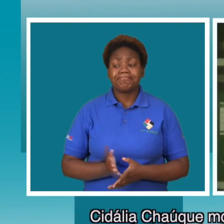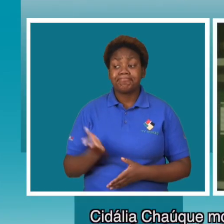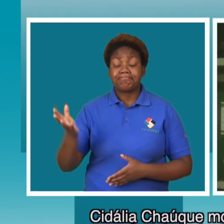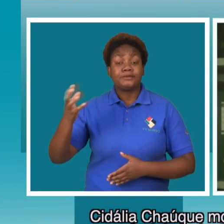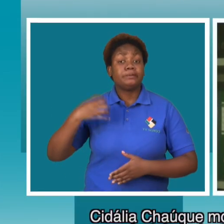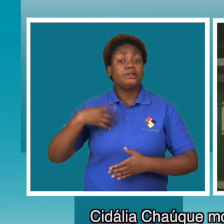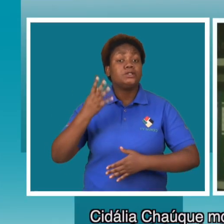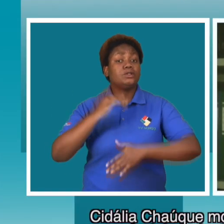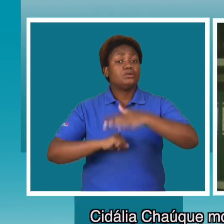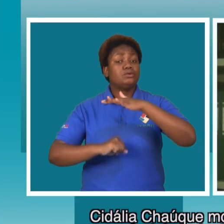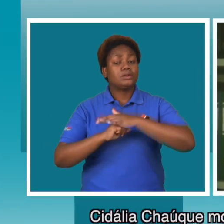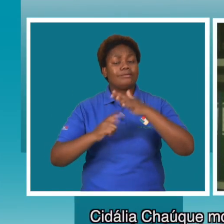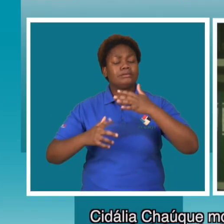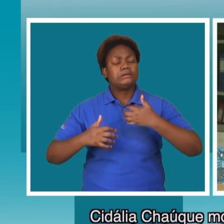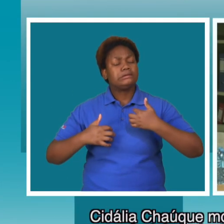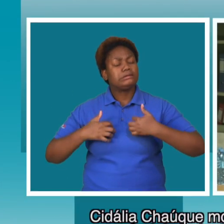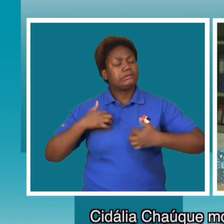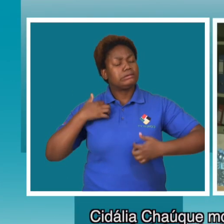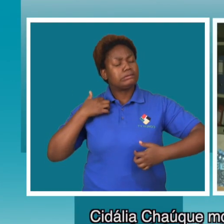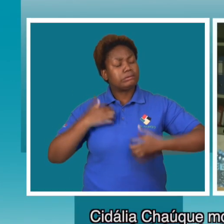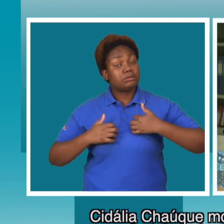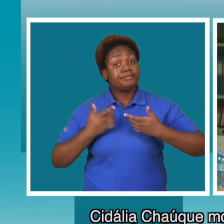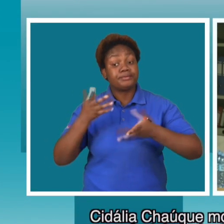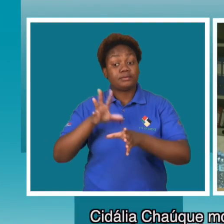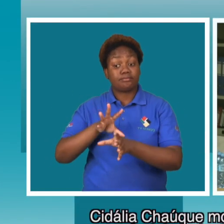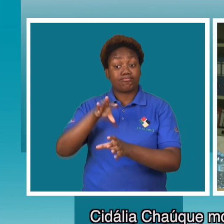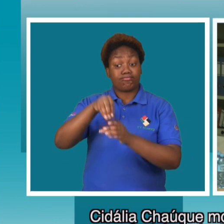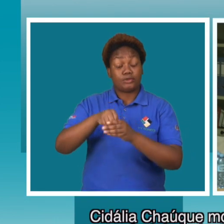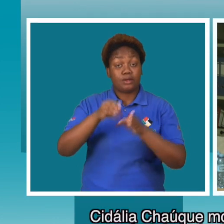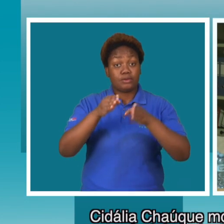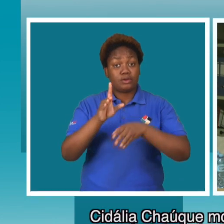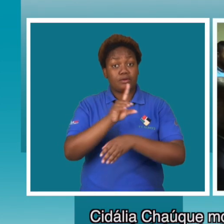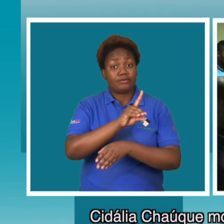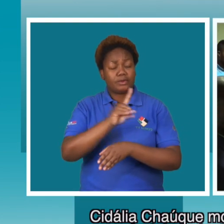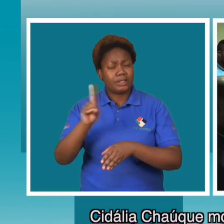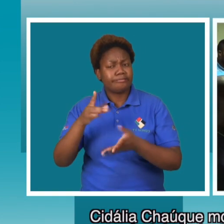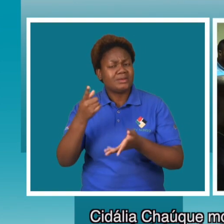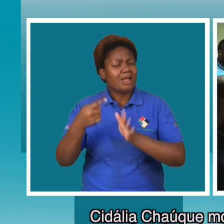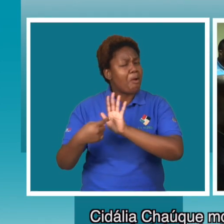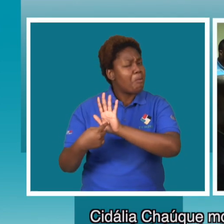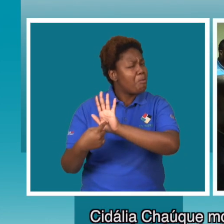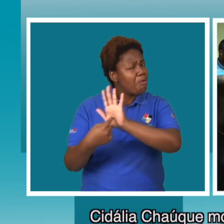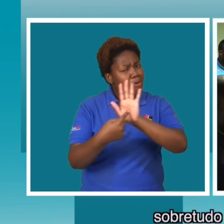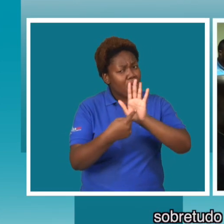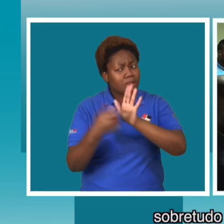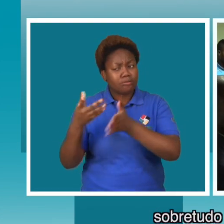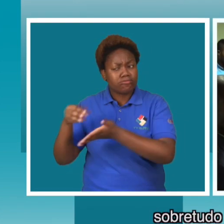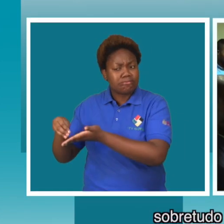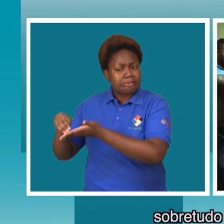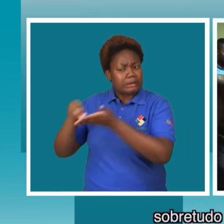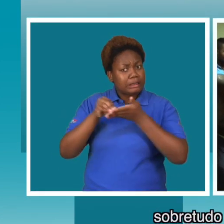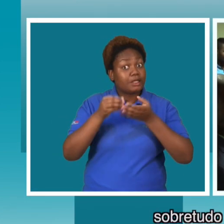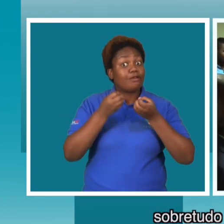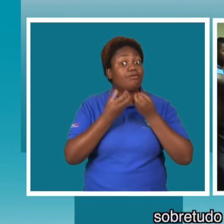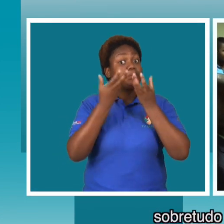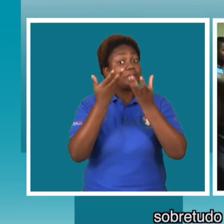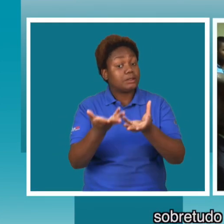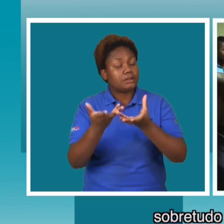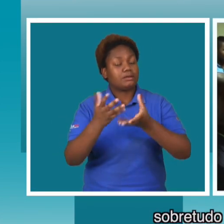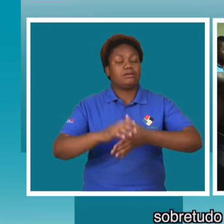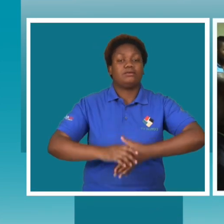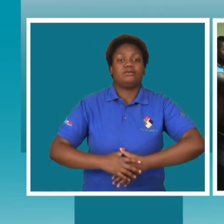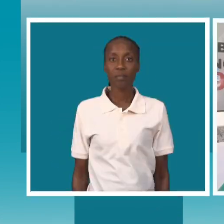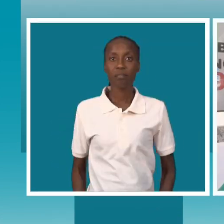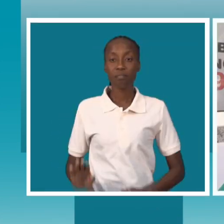Cidália Chauque mostrou-se preocupada com o baixo nível de inclusão da pessoa com deficiência, sobretudo no acesso à